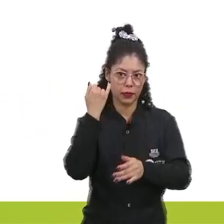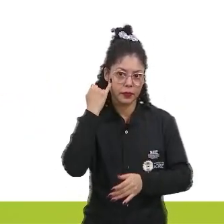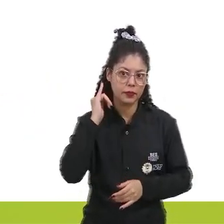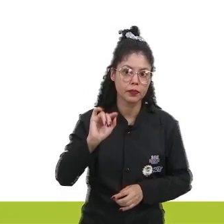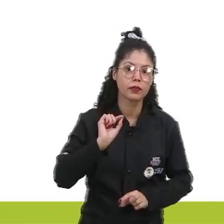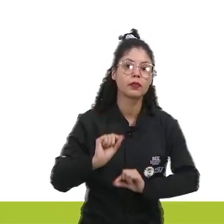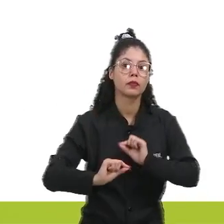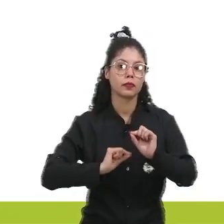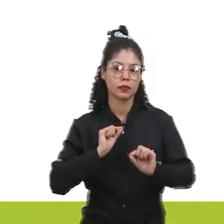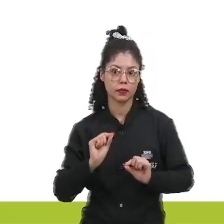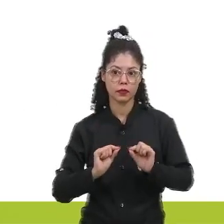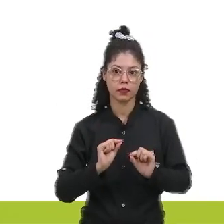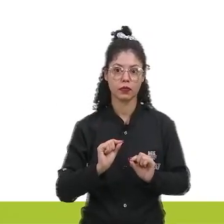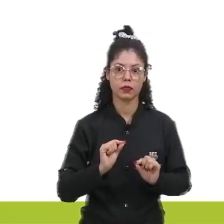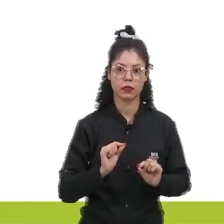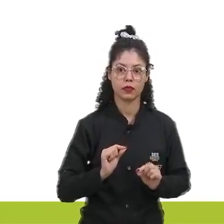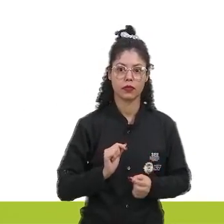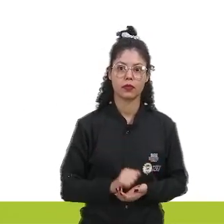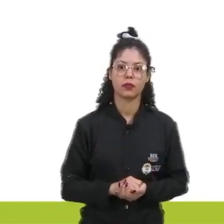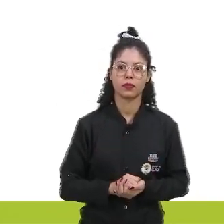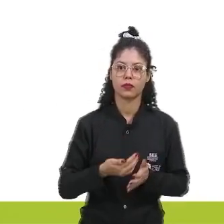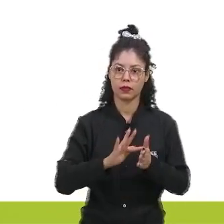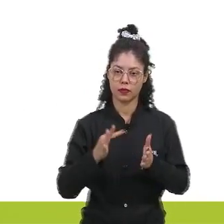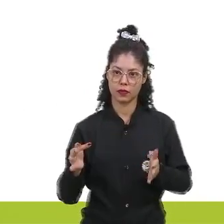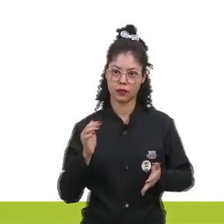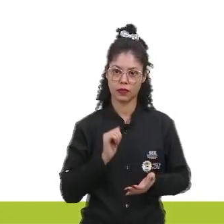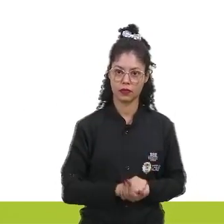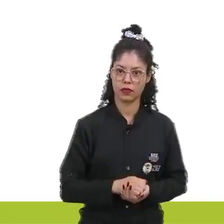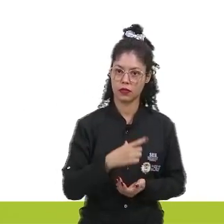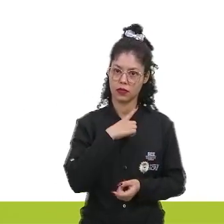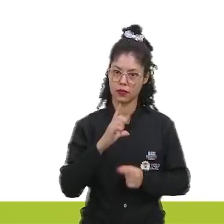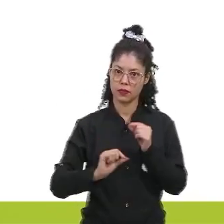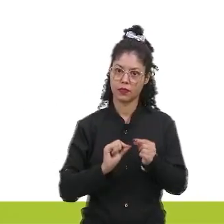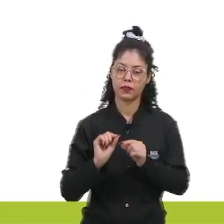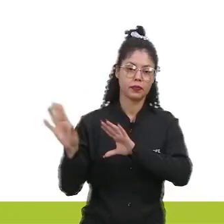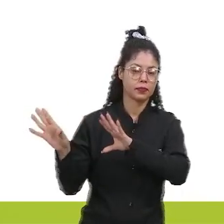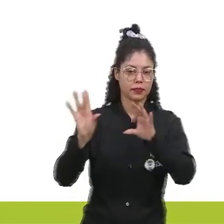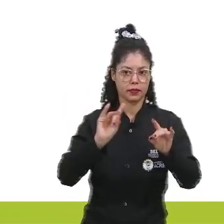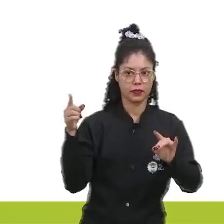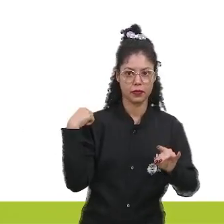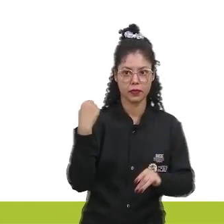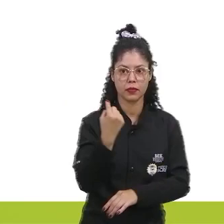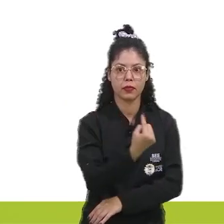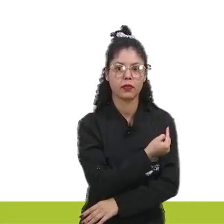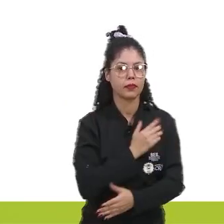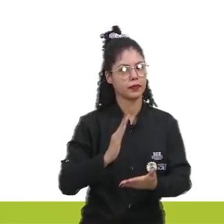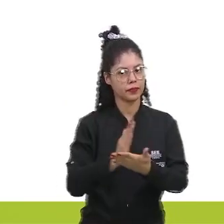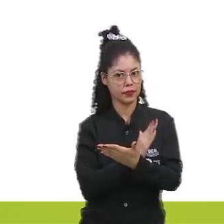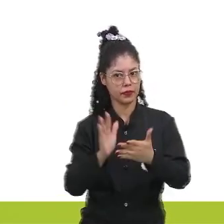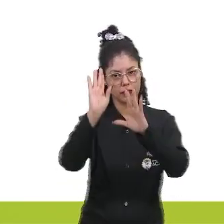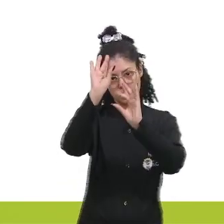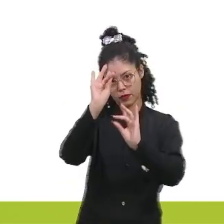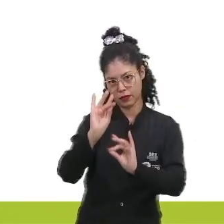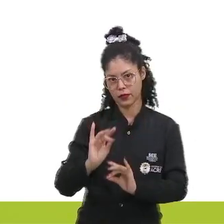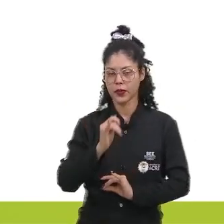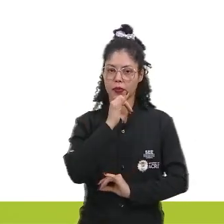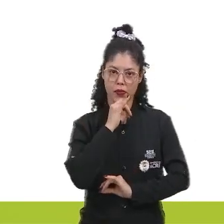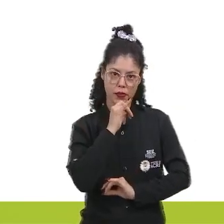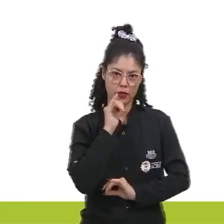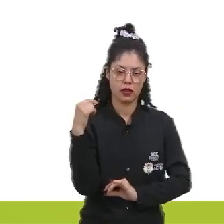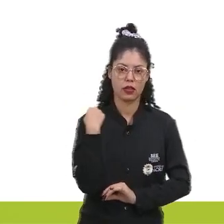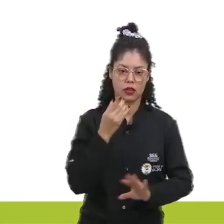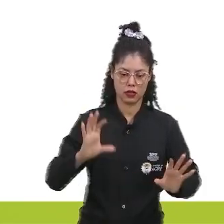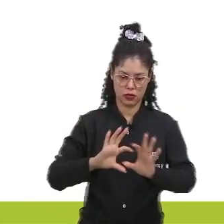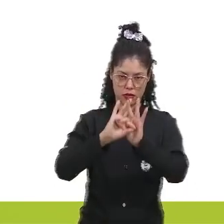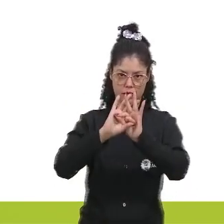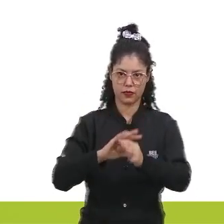ideia de função e essa função ela vai trazer para a gente algumas funções ou exemplos para a gente